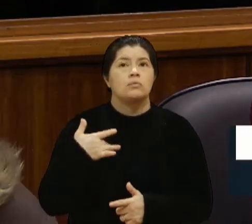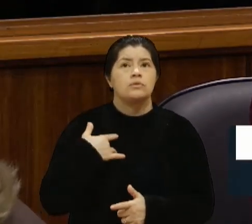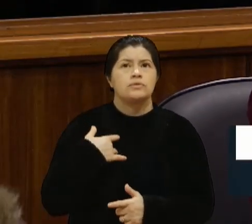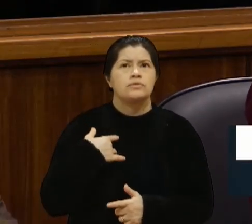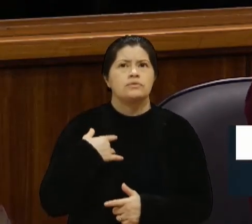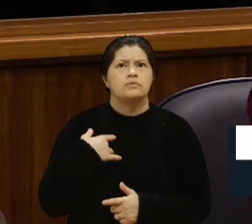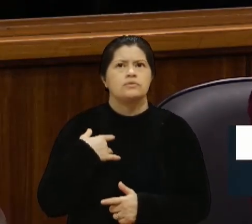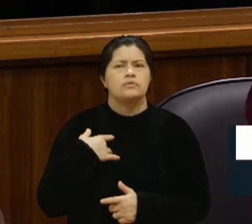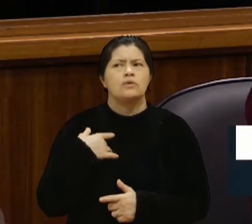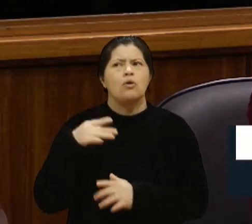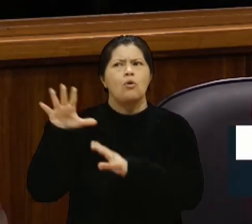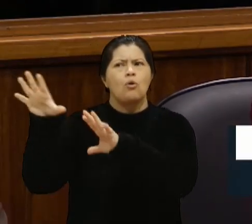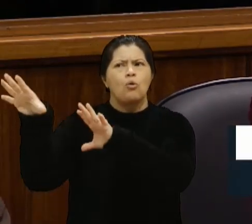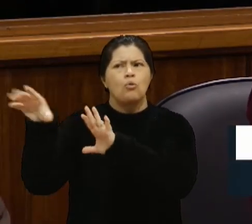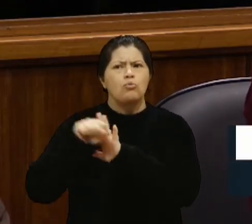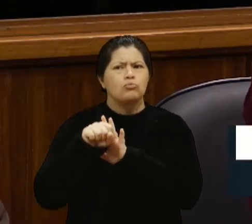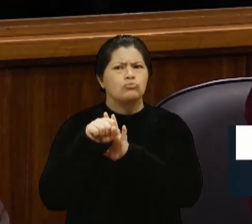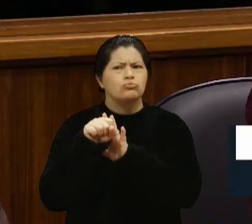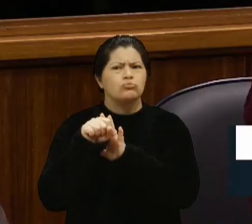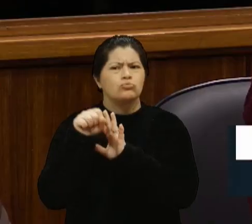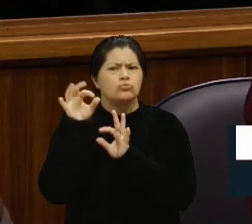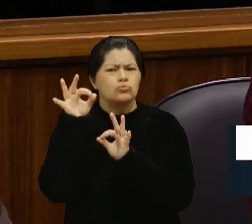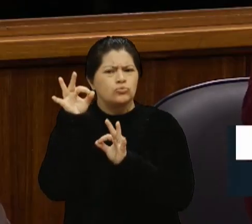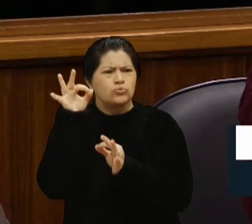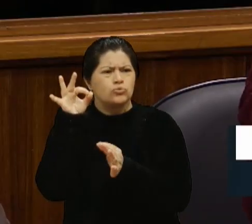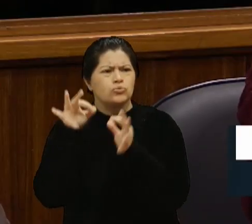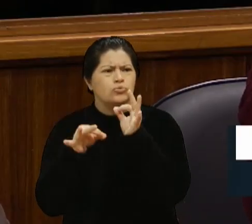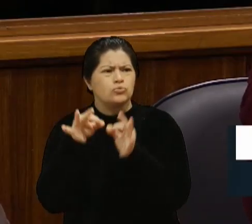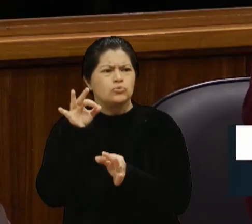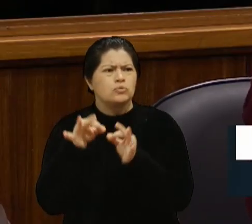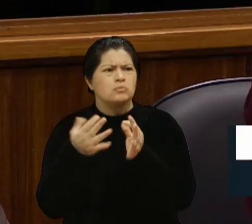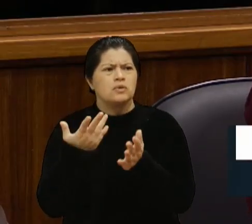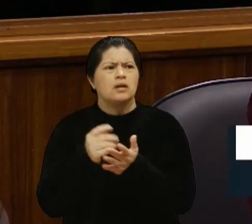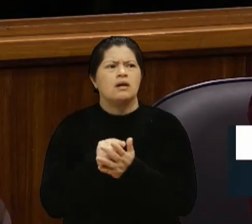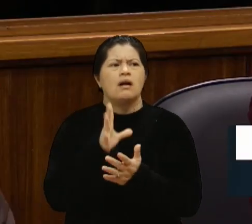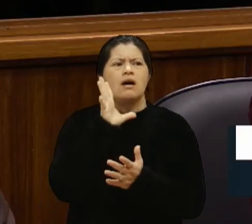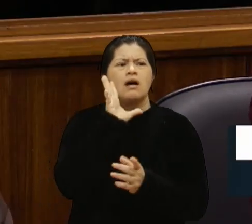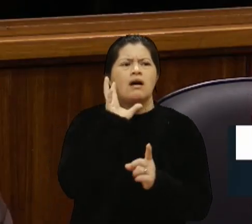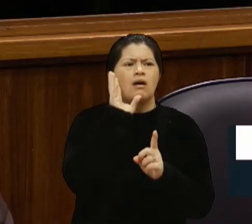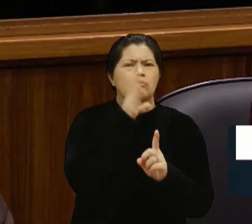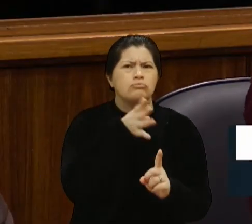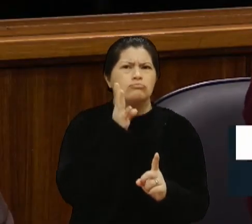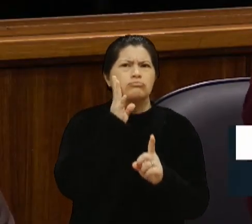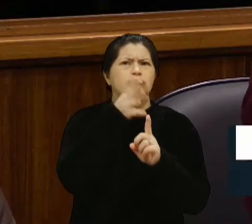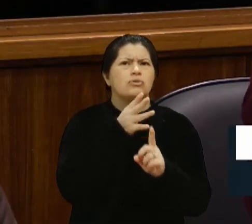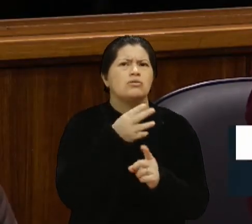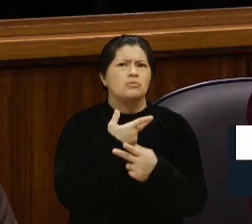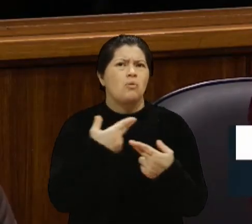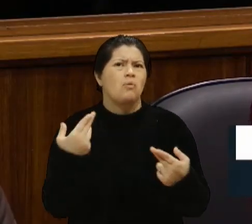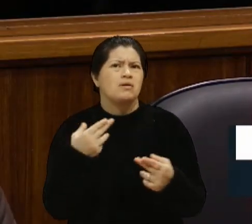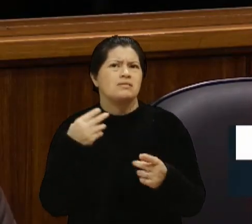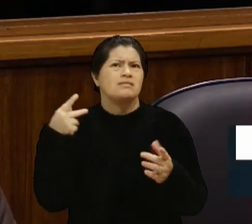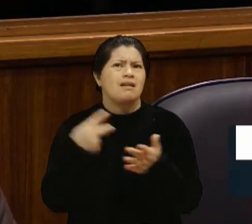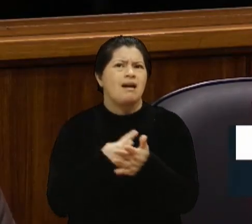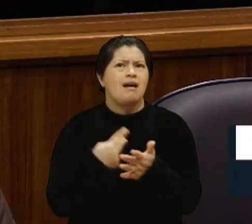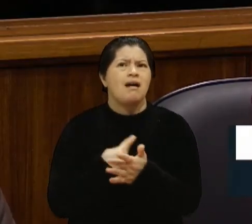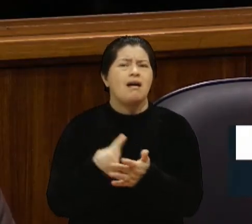pega o véu do julgamento e julga essas pessoas como se elas estivessem erradas por